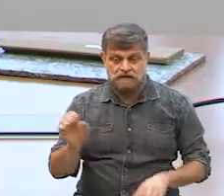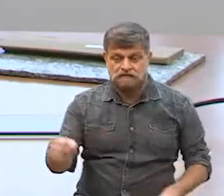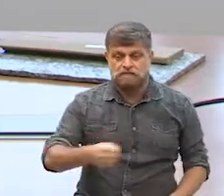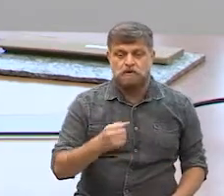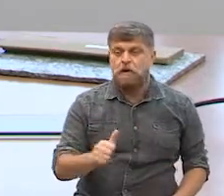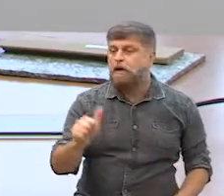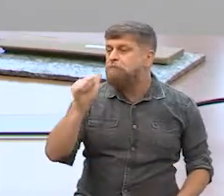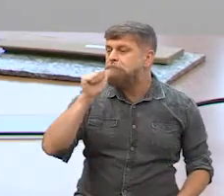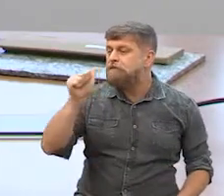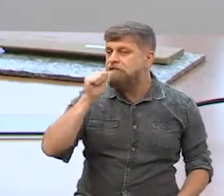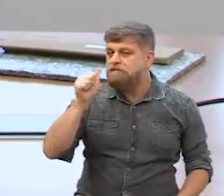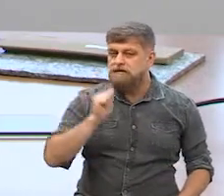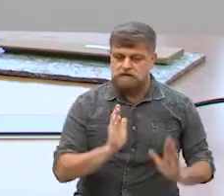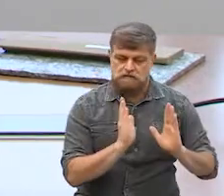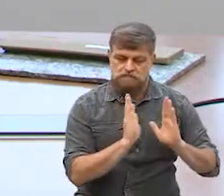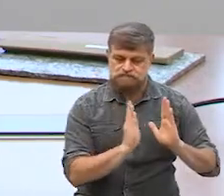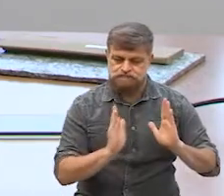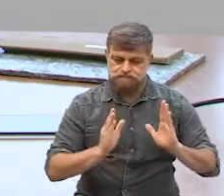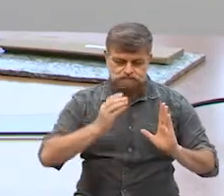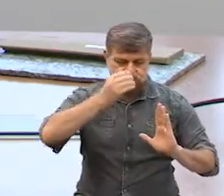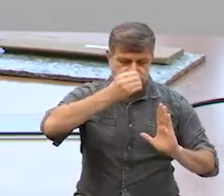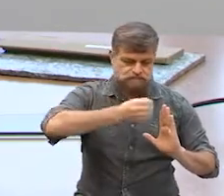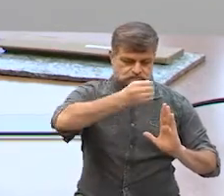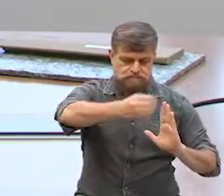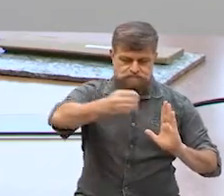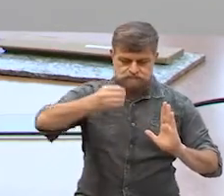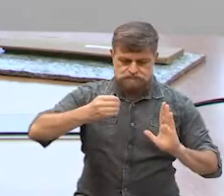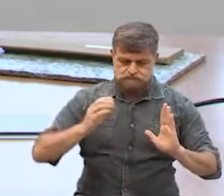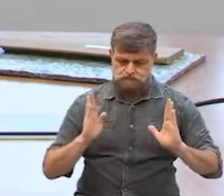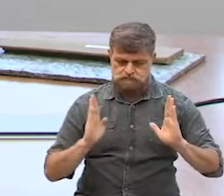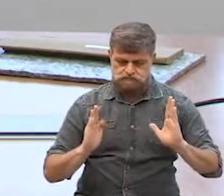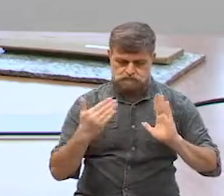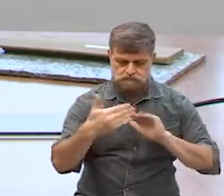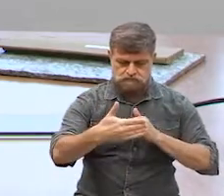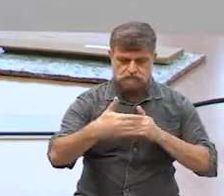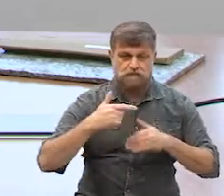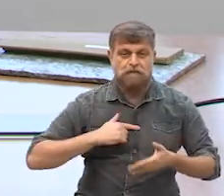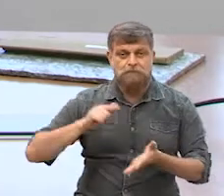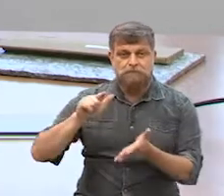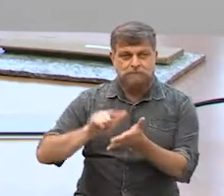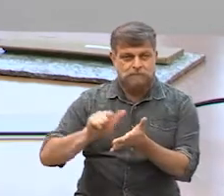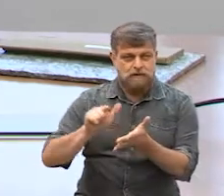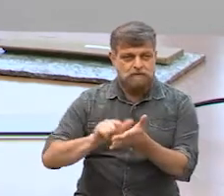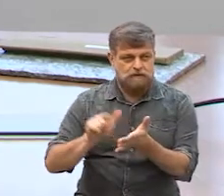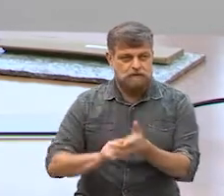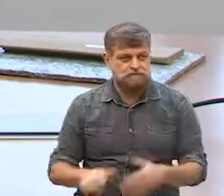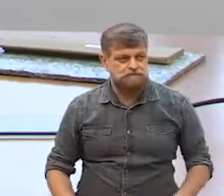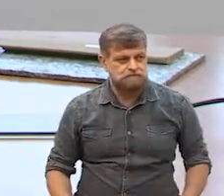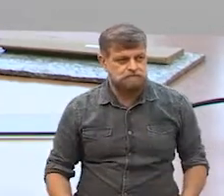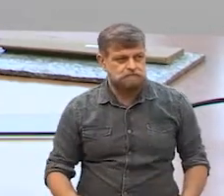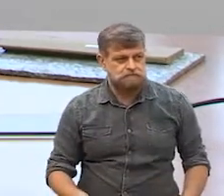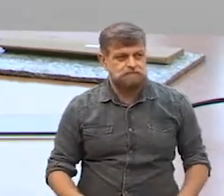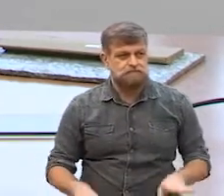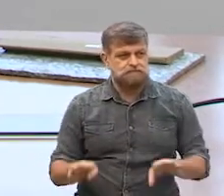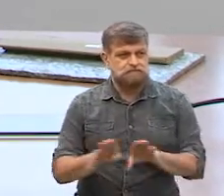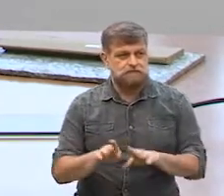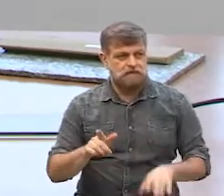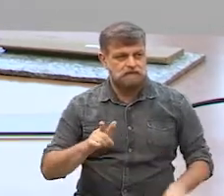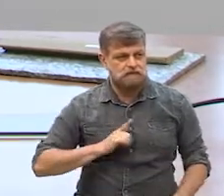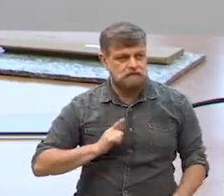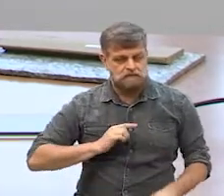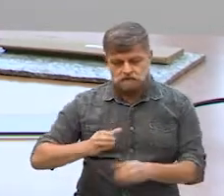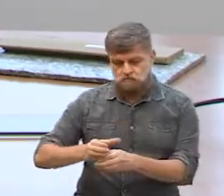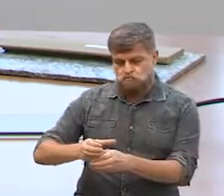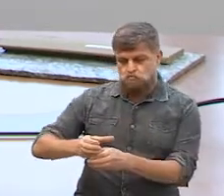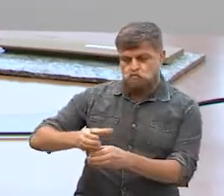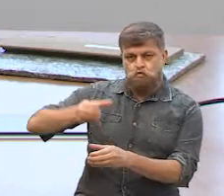Então, nós fazemos todos os tipos de produtos em papel laminado. E Aquelas turbinas ali. isso, e também temos tubos,